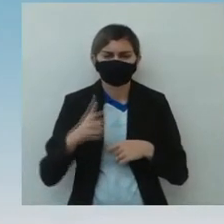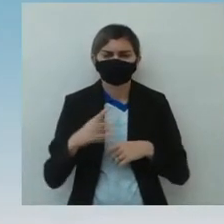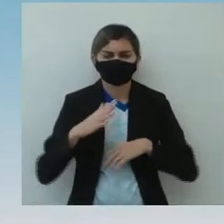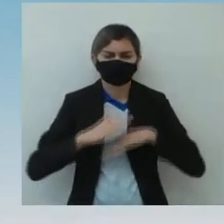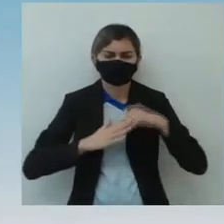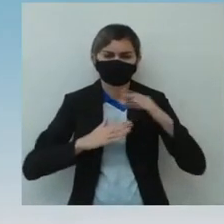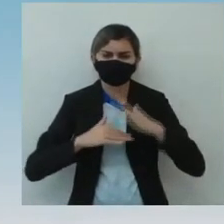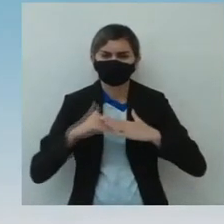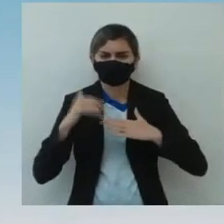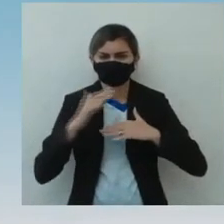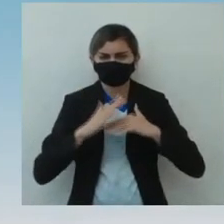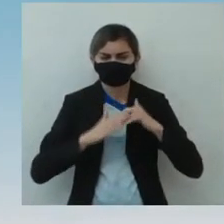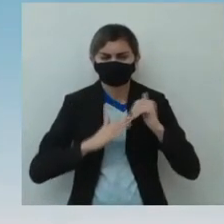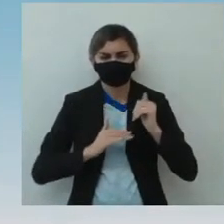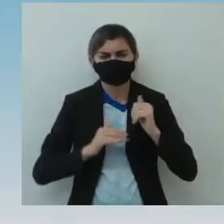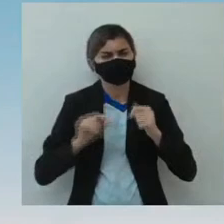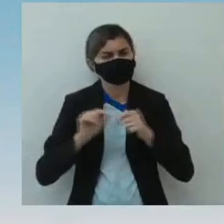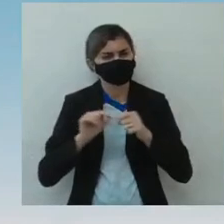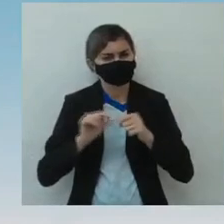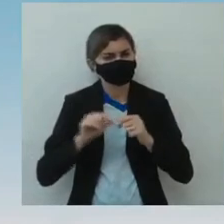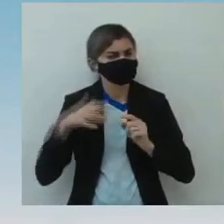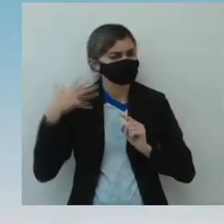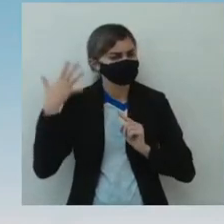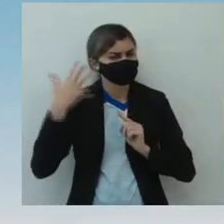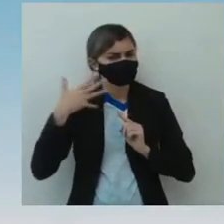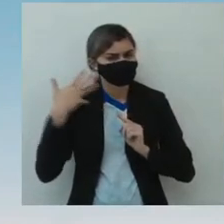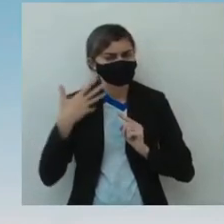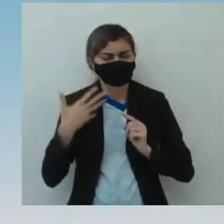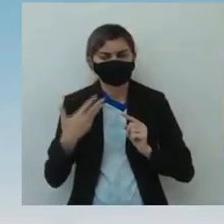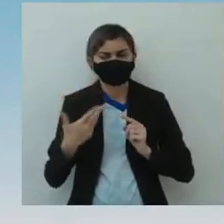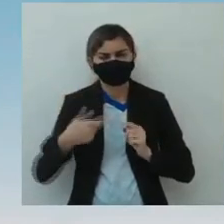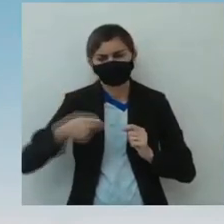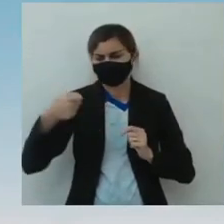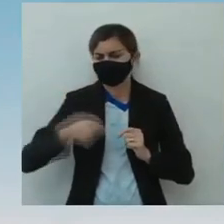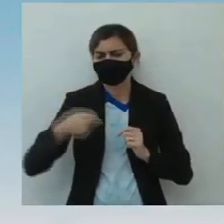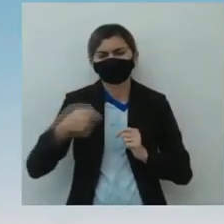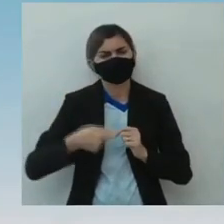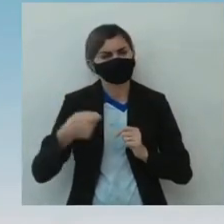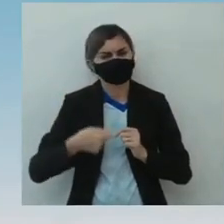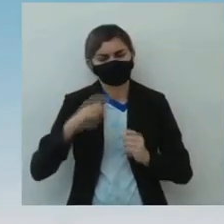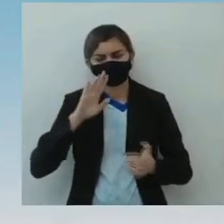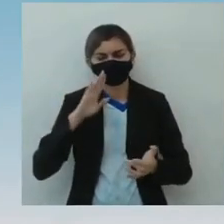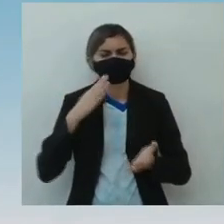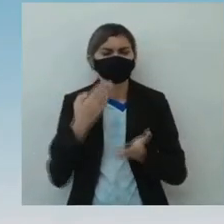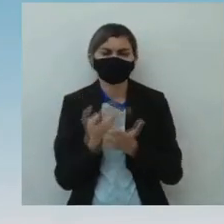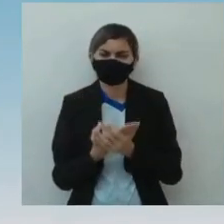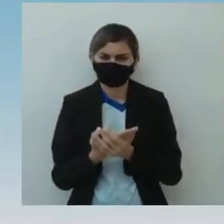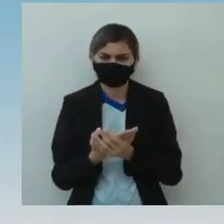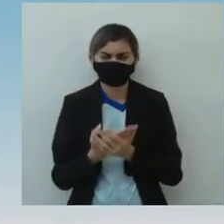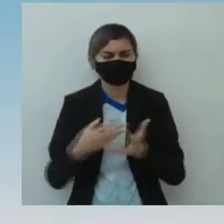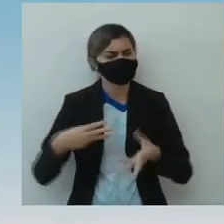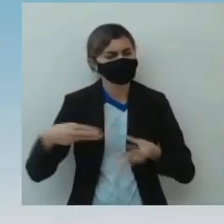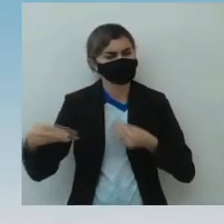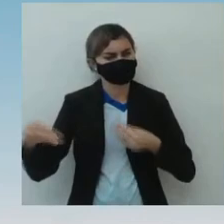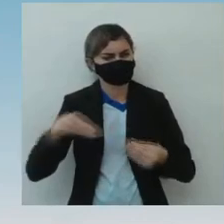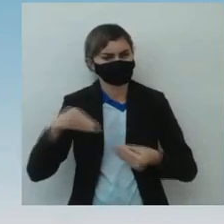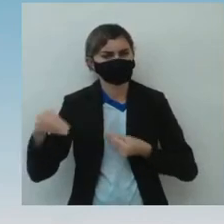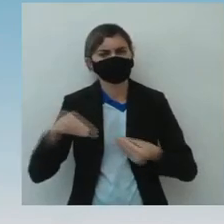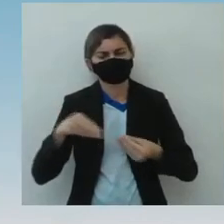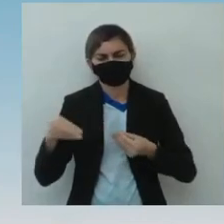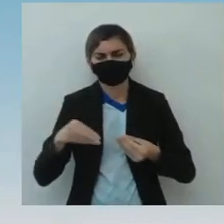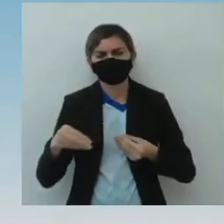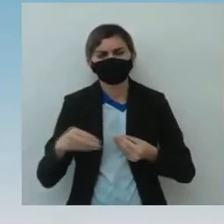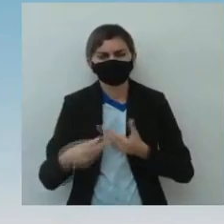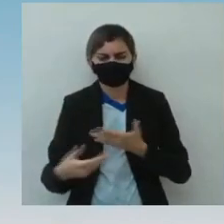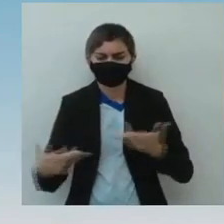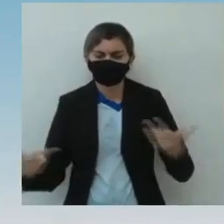capaz de fazer um discurso com autoridade o confiança e flexibilidade